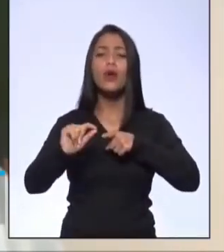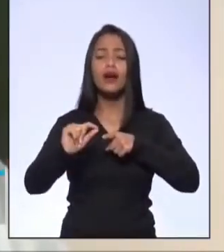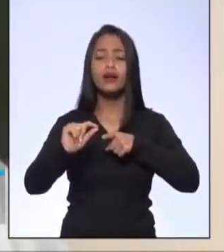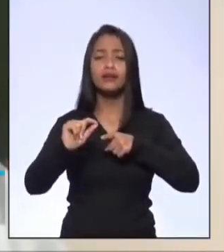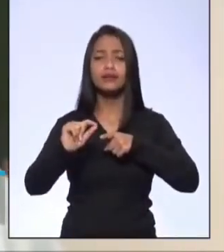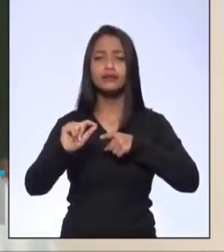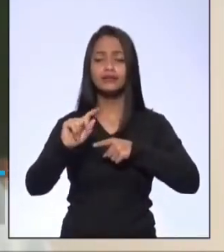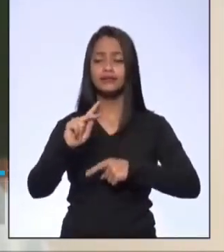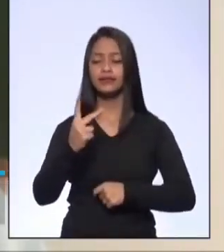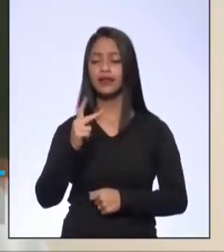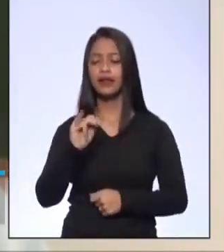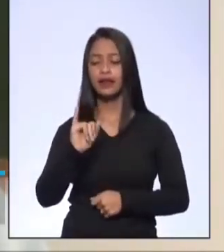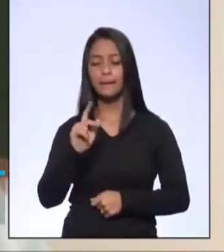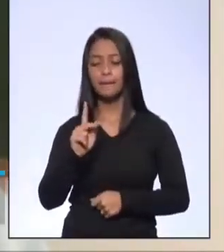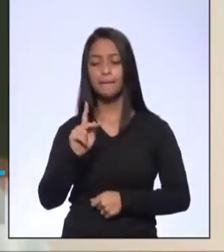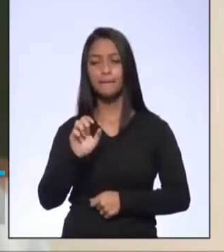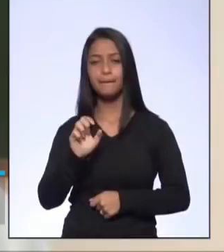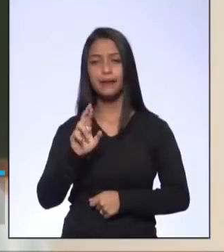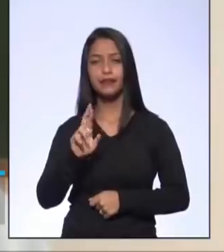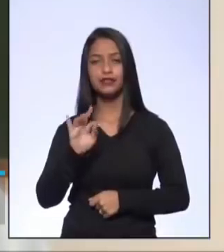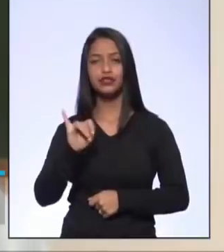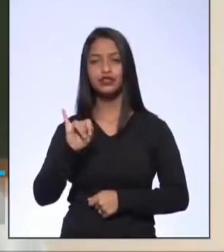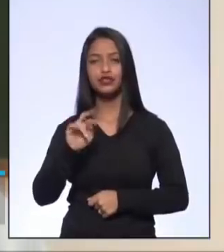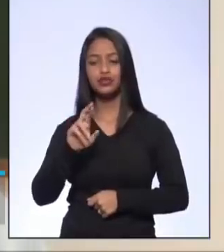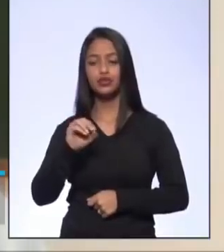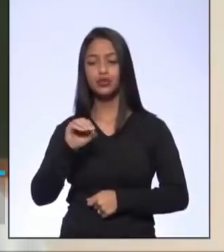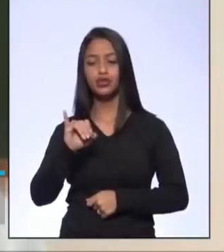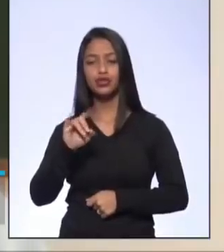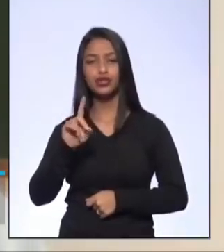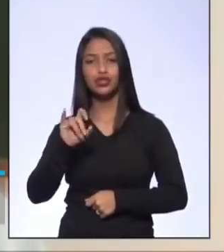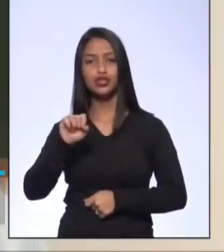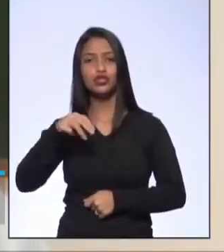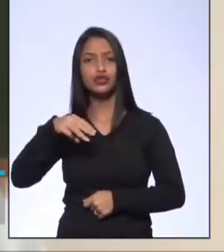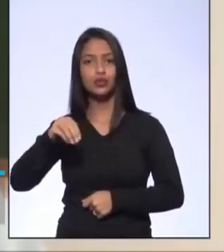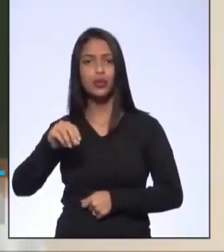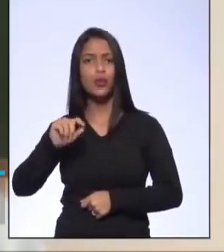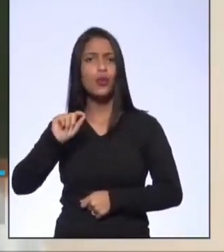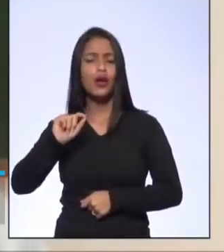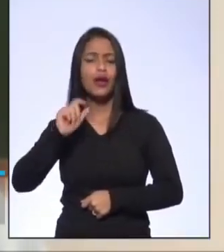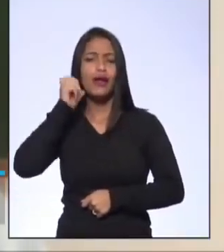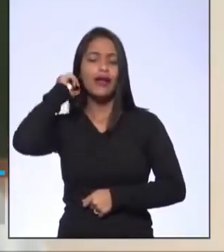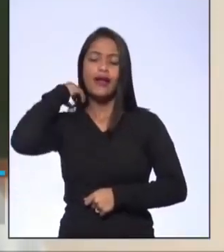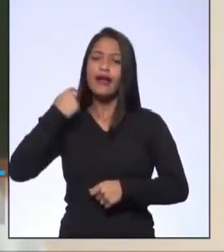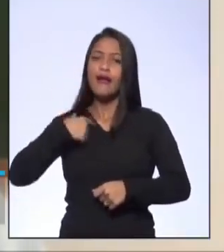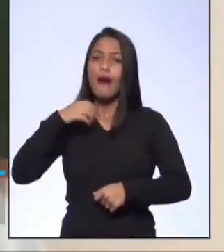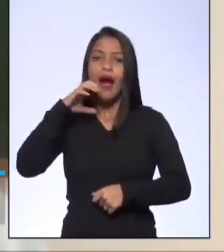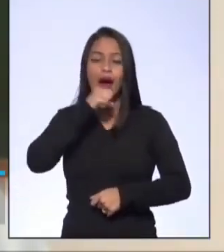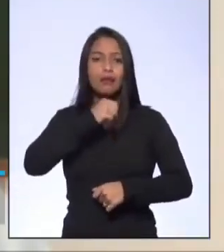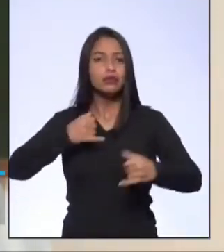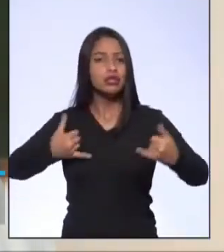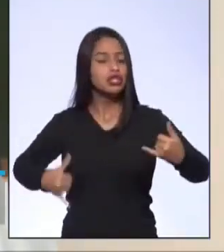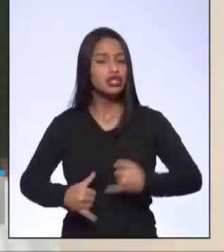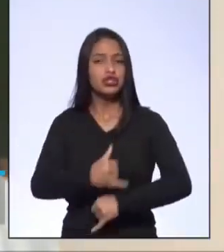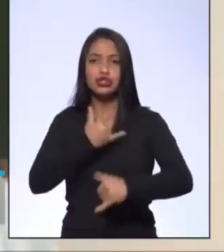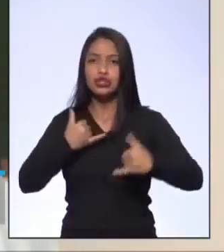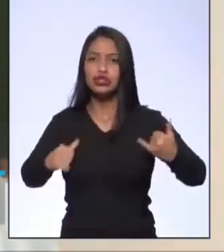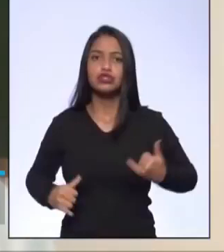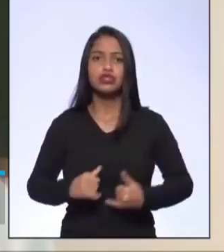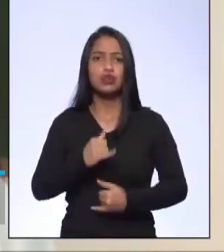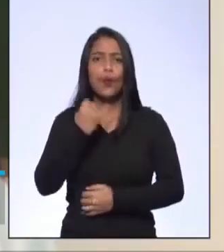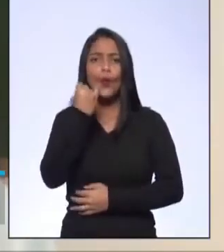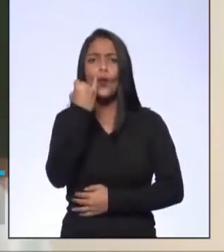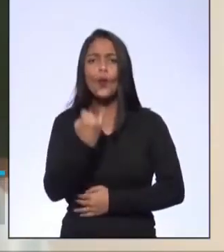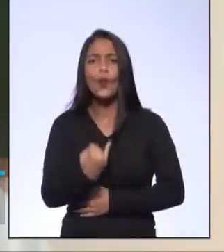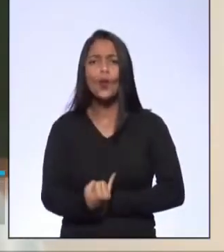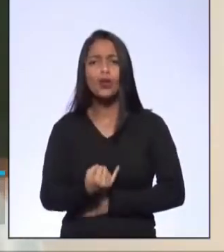Que é o hipertiroidismo, que vai ser o oposto. A pessoa normalmente ela vai gastar muita energia, com muita rapidez, vai estar sempre magrinha, né?